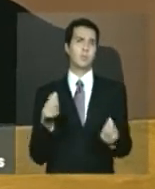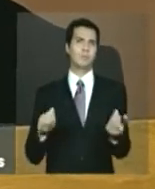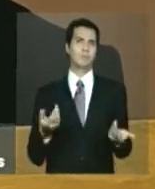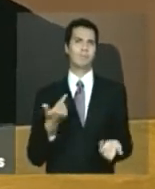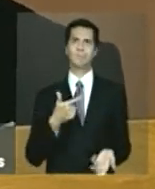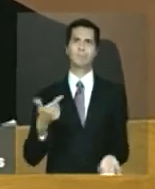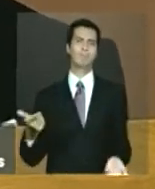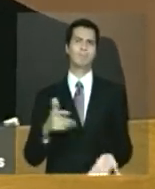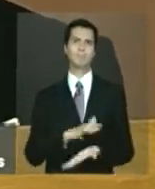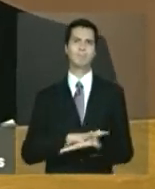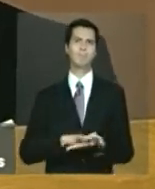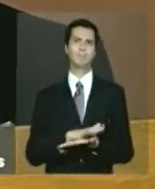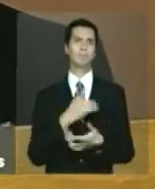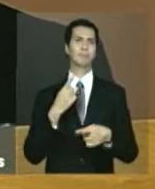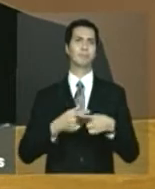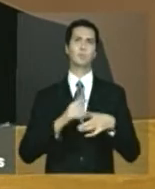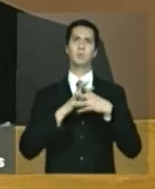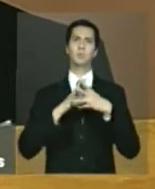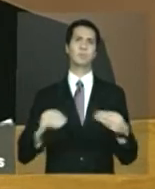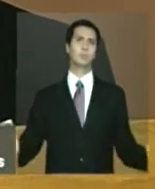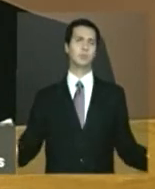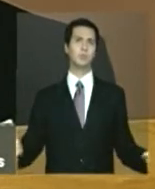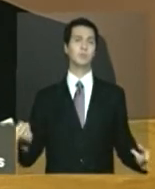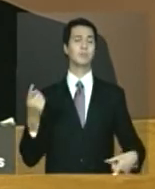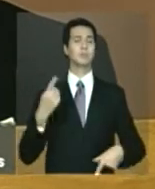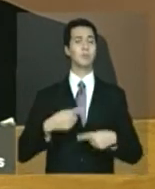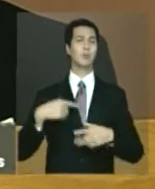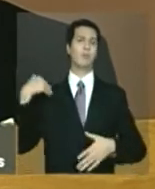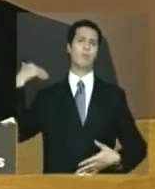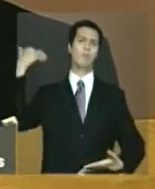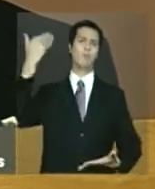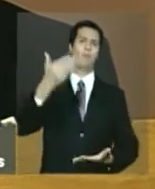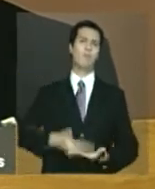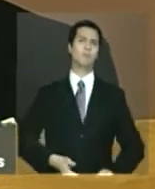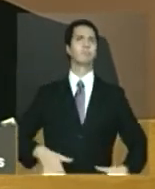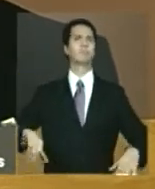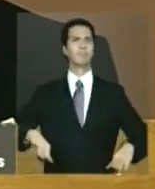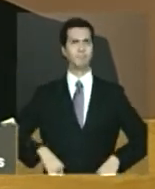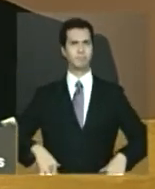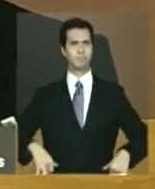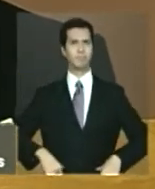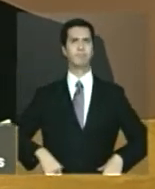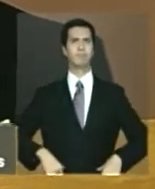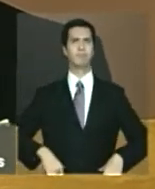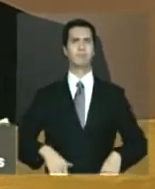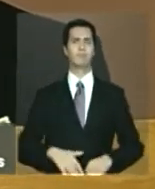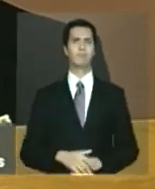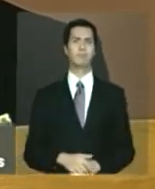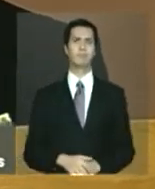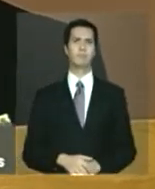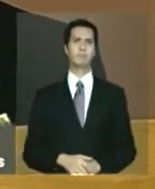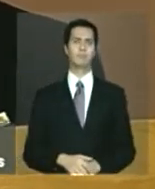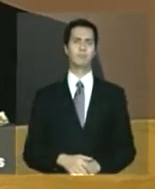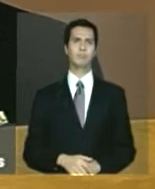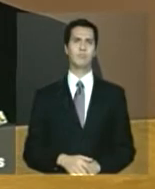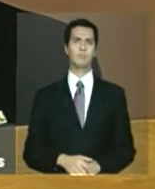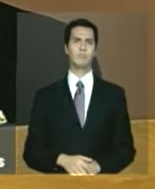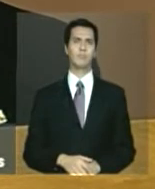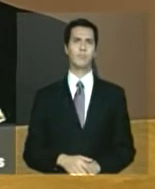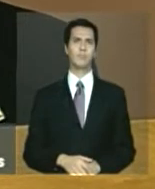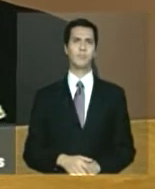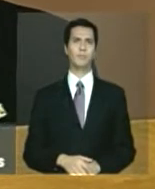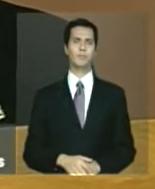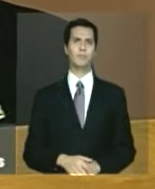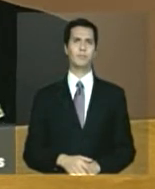incinerado para encerrar essa dolorosa etapa da nossa vida no Brasil eh e